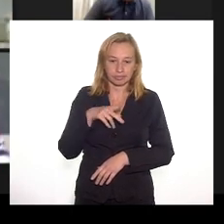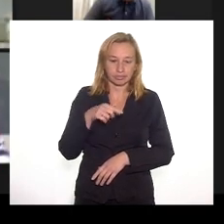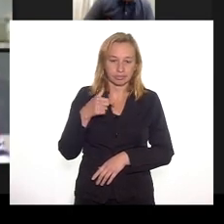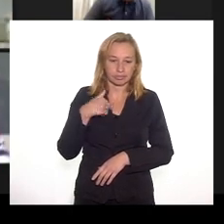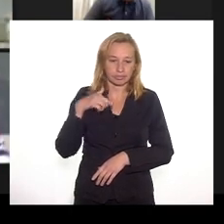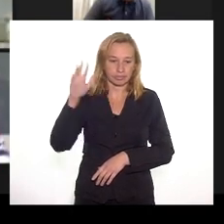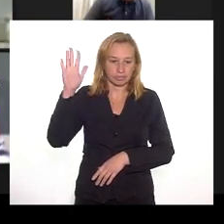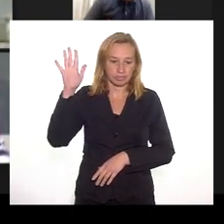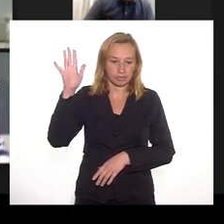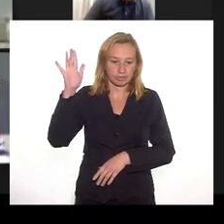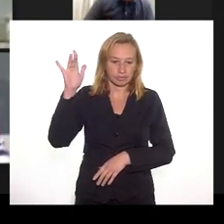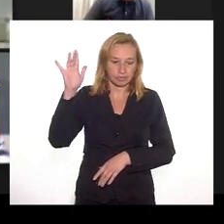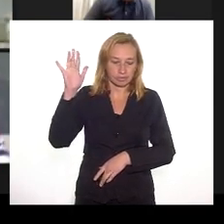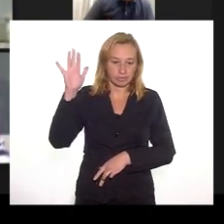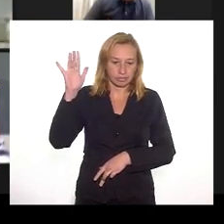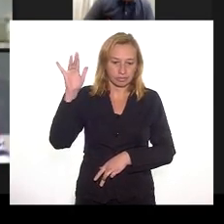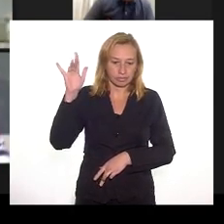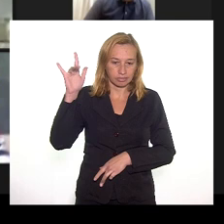Presidente.